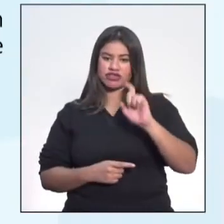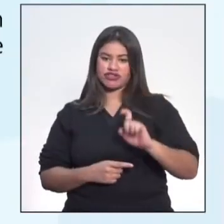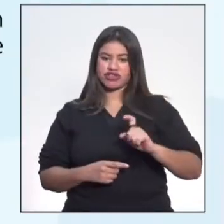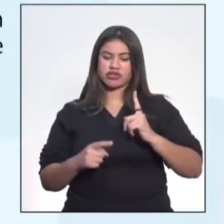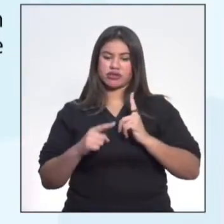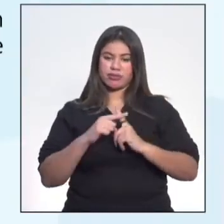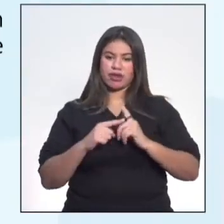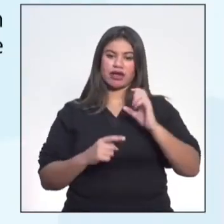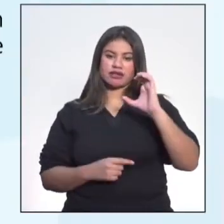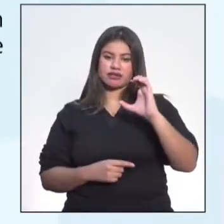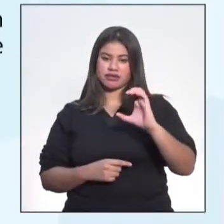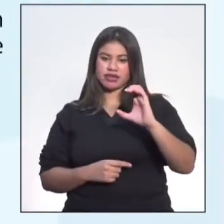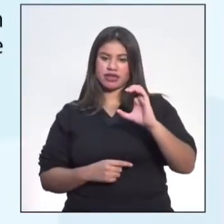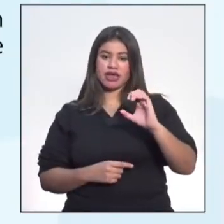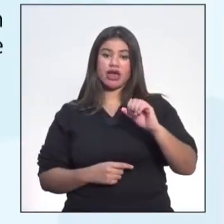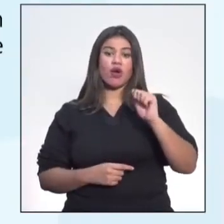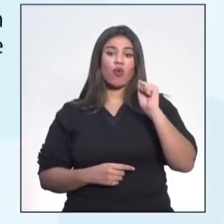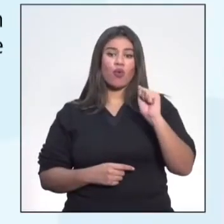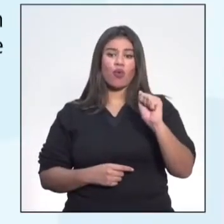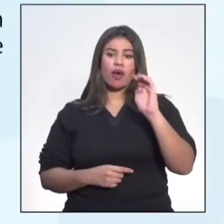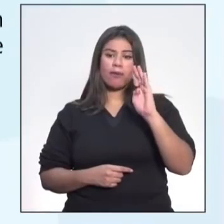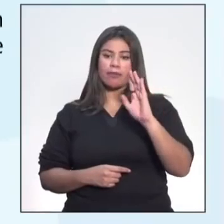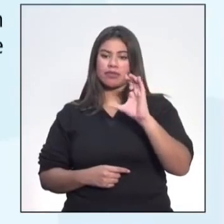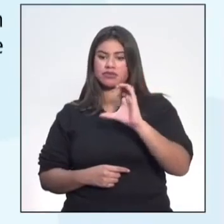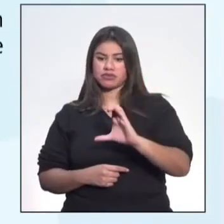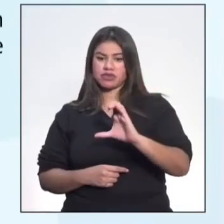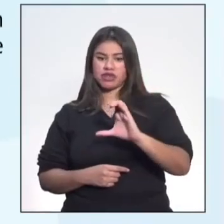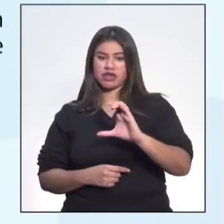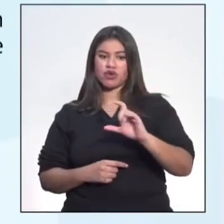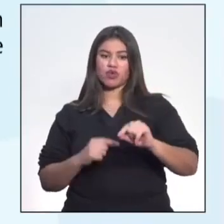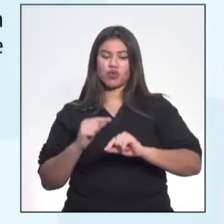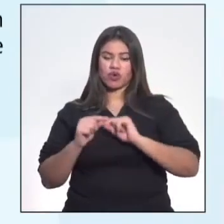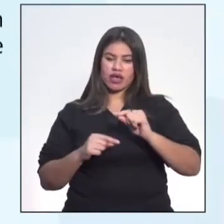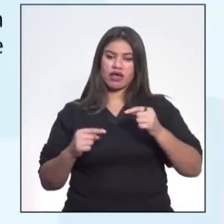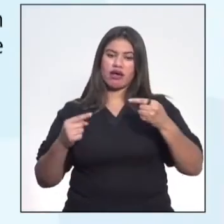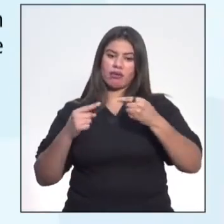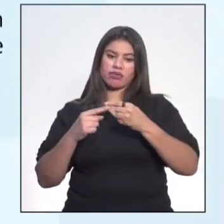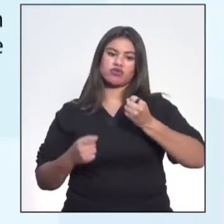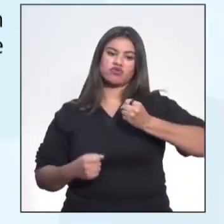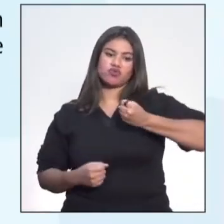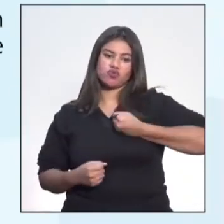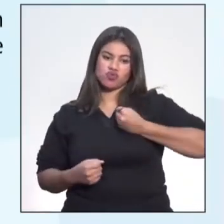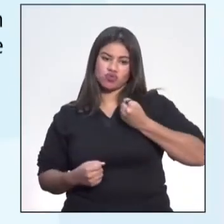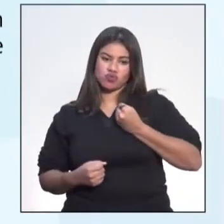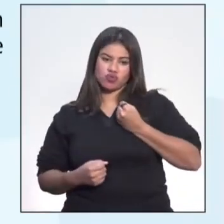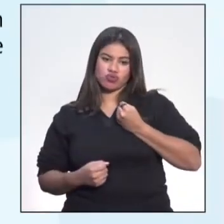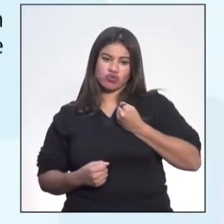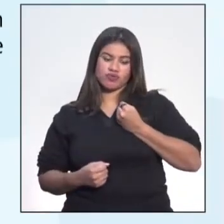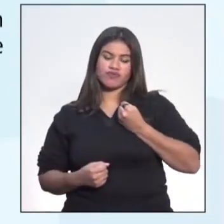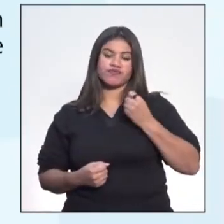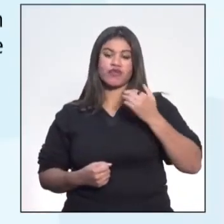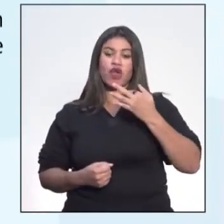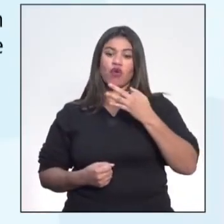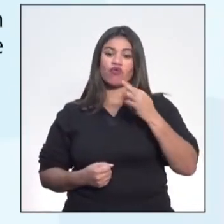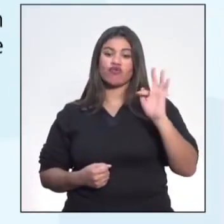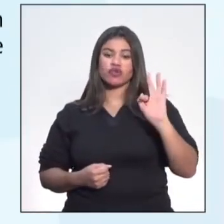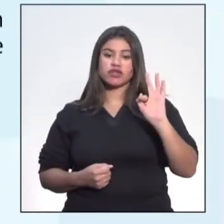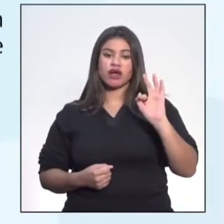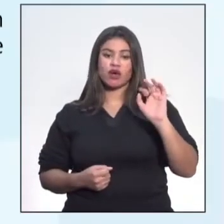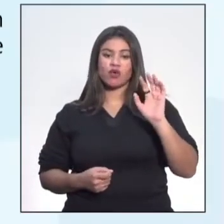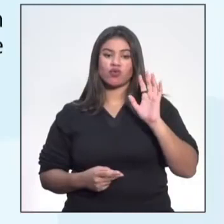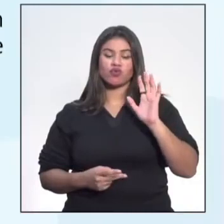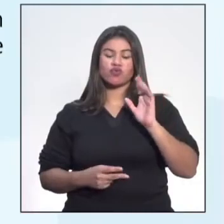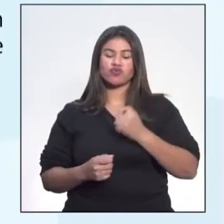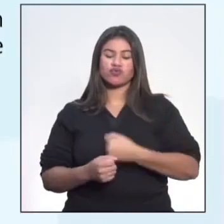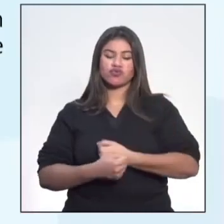c. Esse a, esse b e esse c, eles são números, lembra disso? Bom, se eu quero uma função de segundo grau,